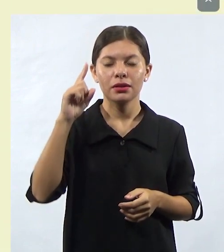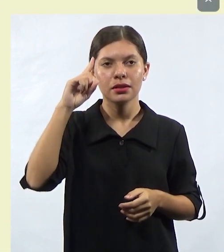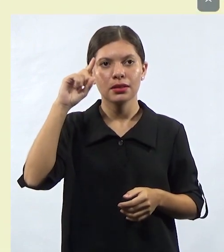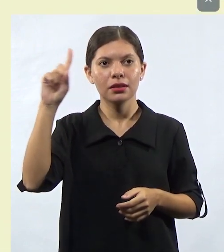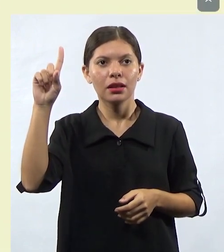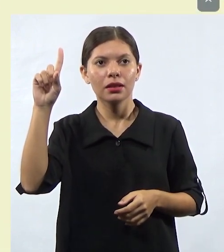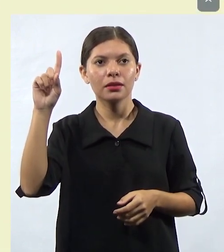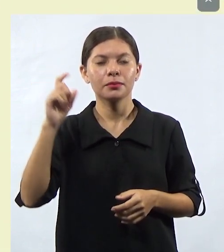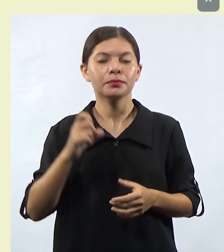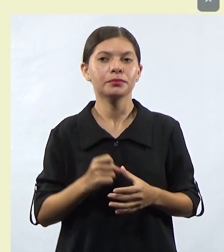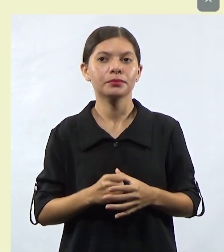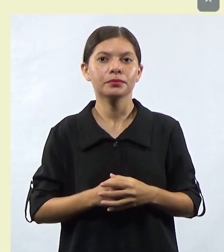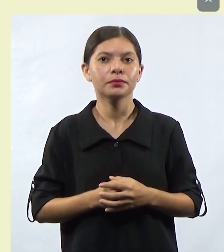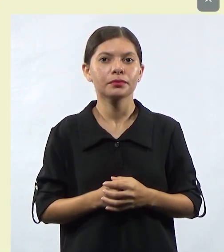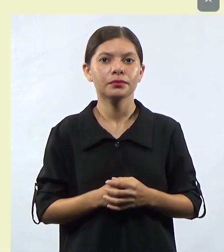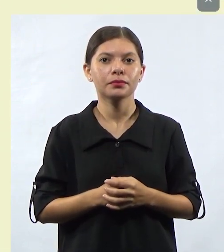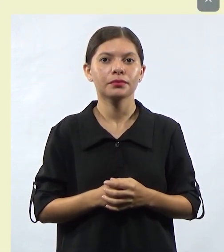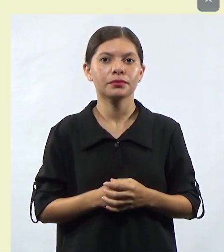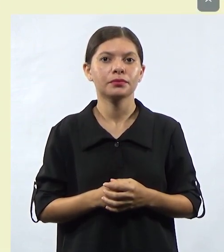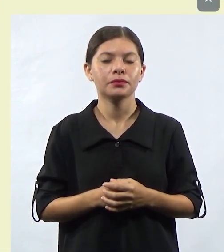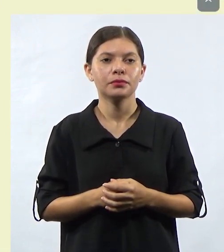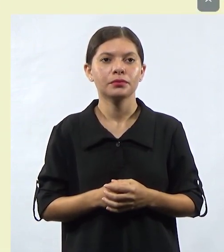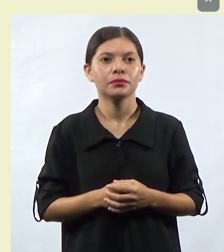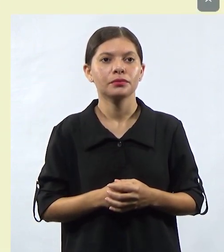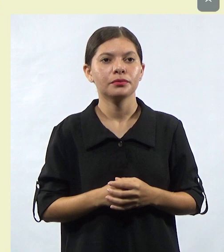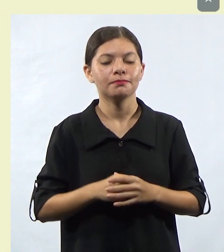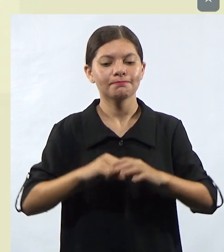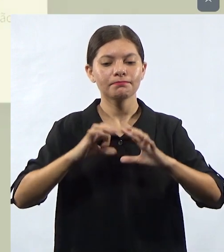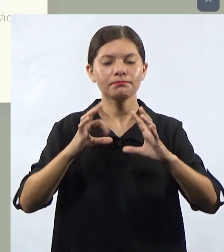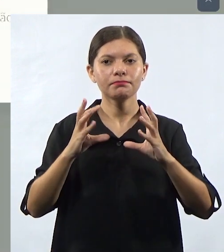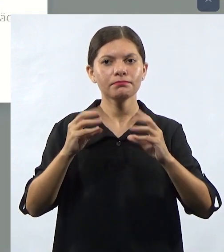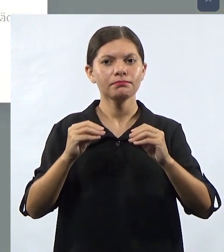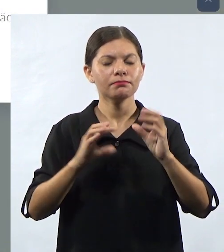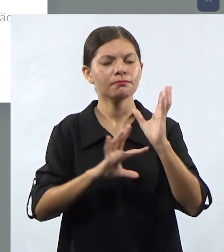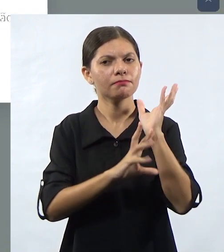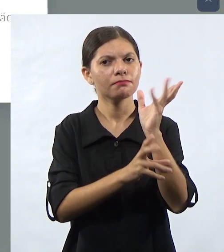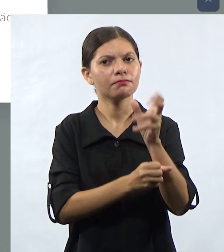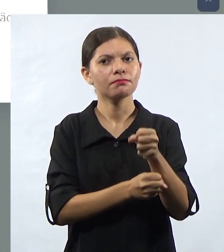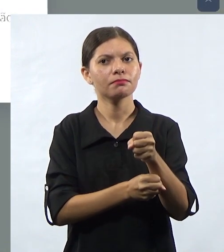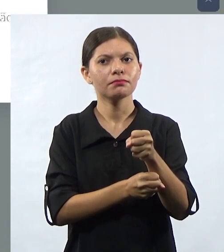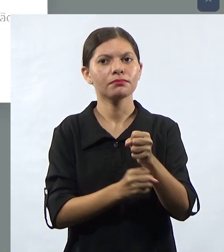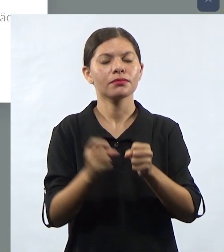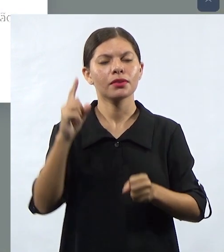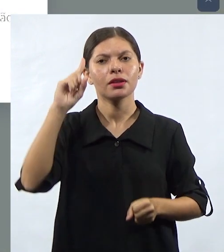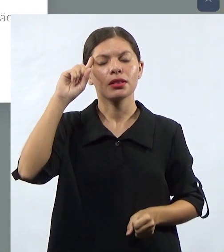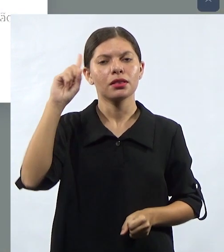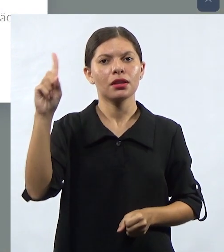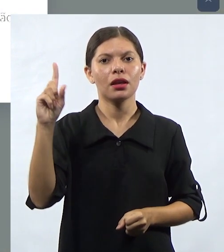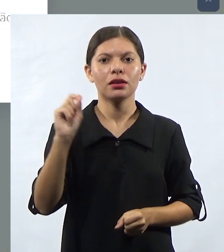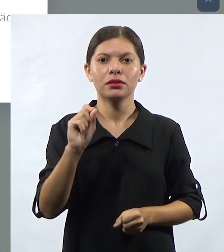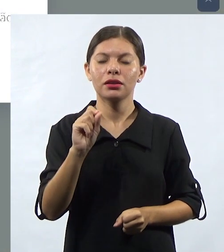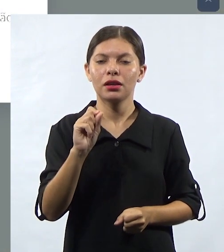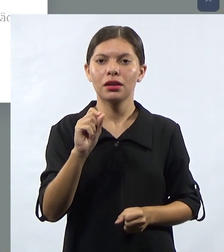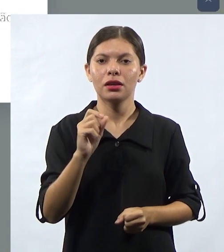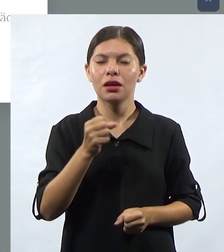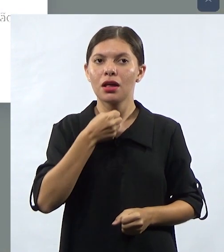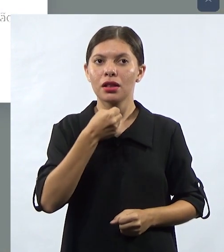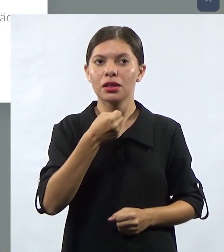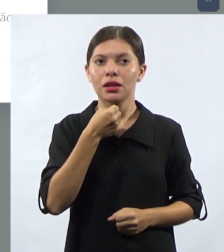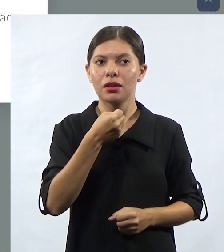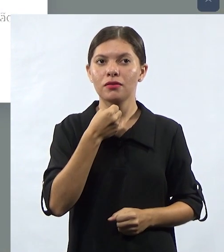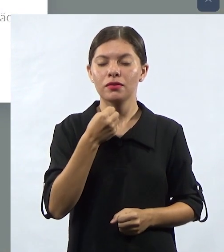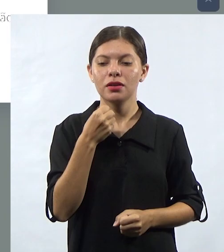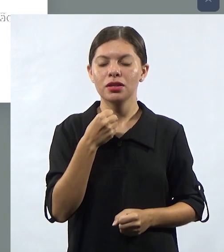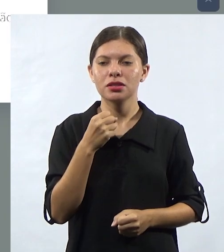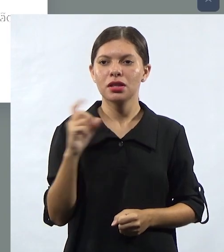ideia de, para a gente recapitular, a ideia de que são, né, um tipo de entrevista, como a gente